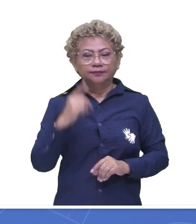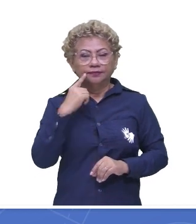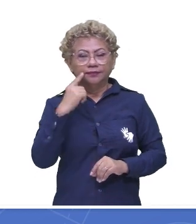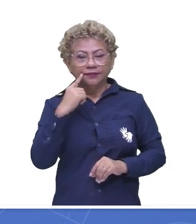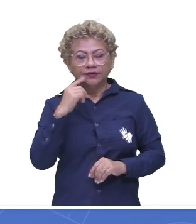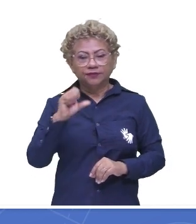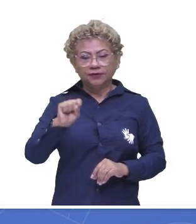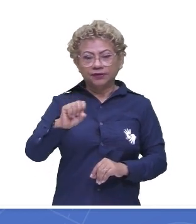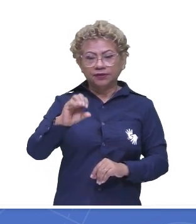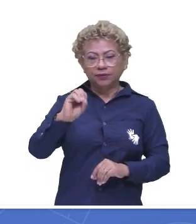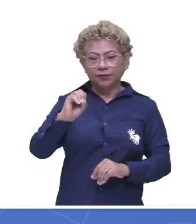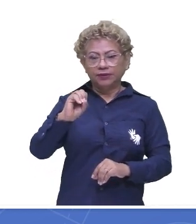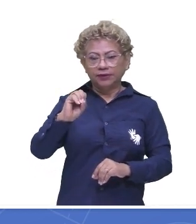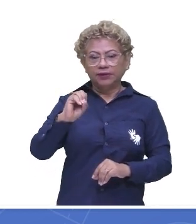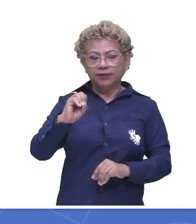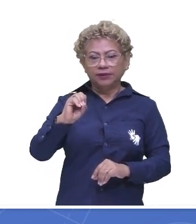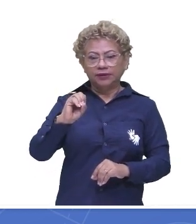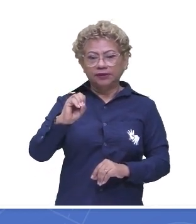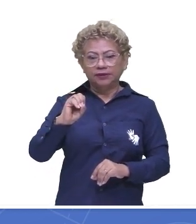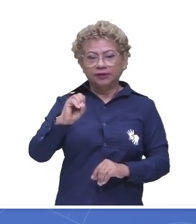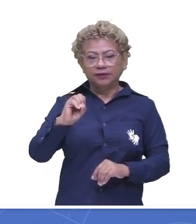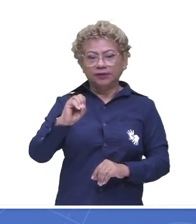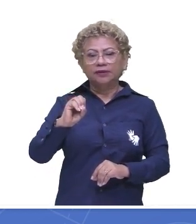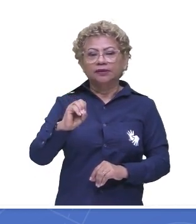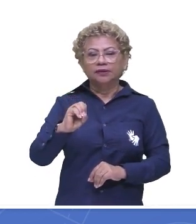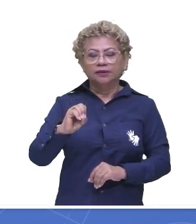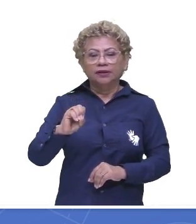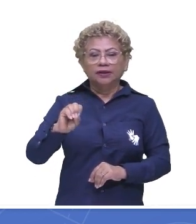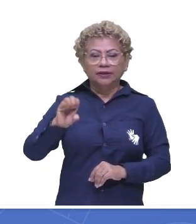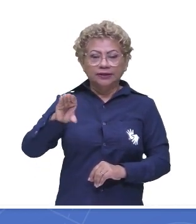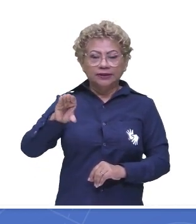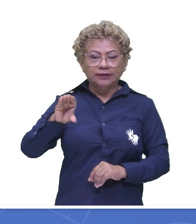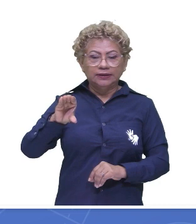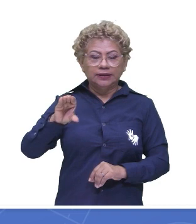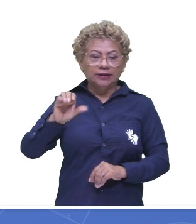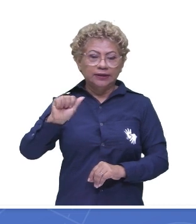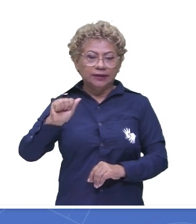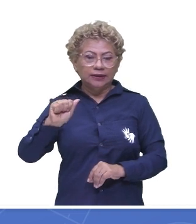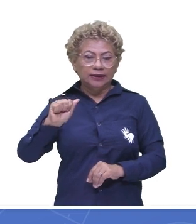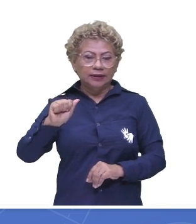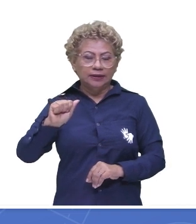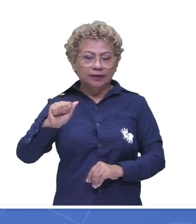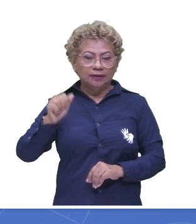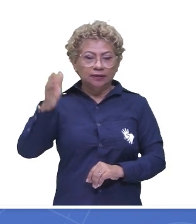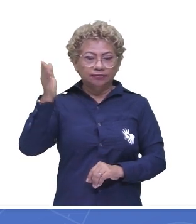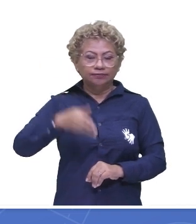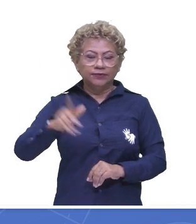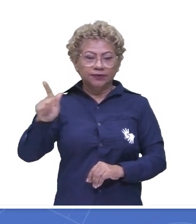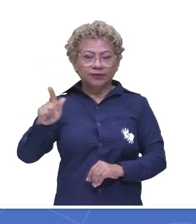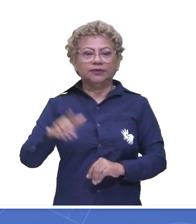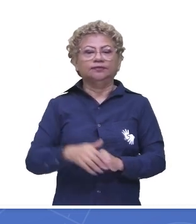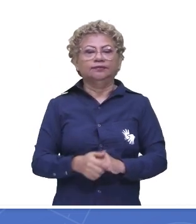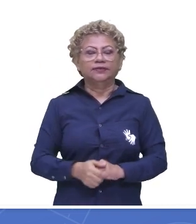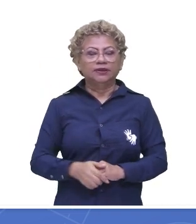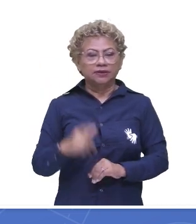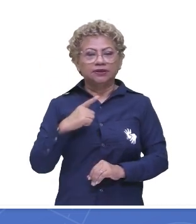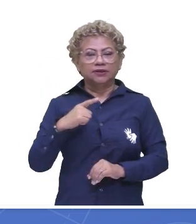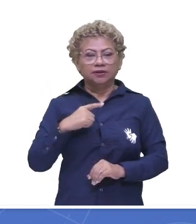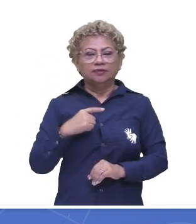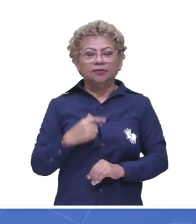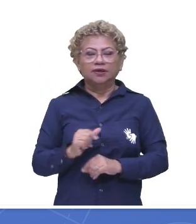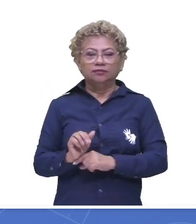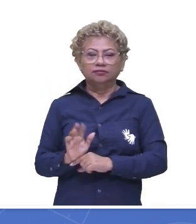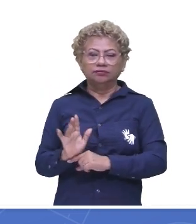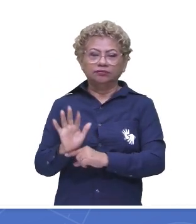latente de fusão, 80 calorias por grama. Esse é o de fusão. Nós temos também aqui o de vaporização, olha,